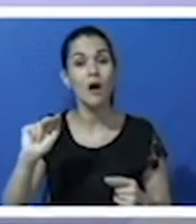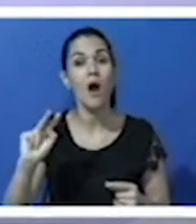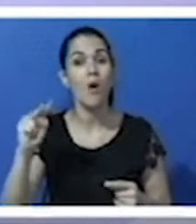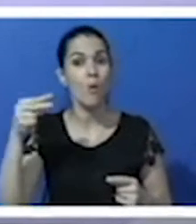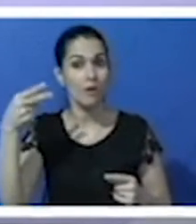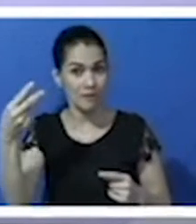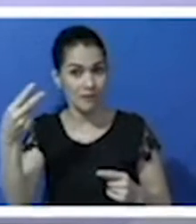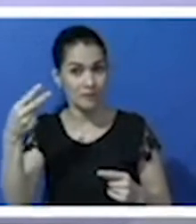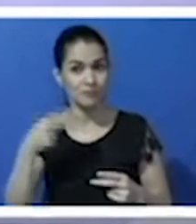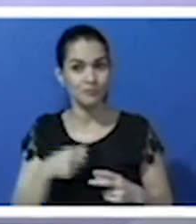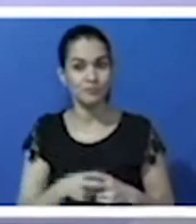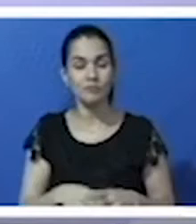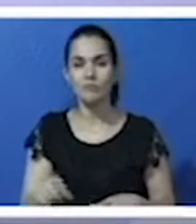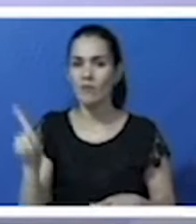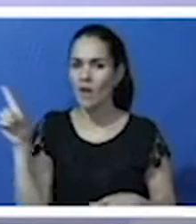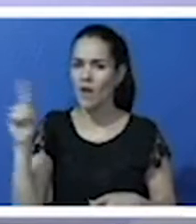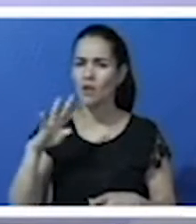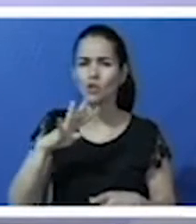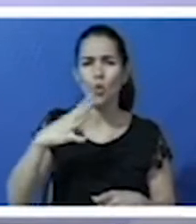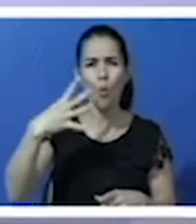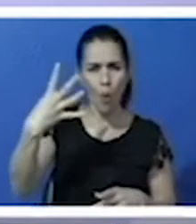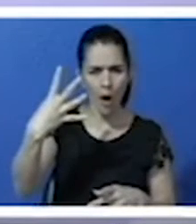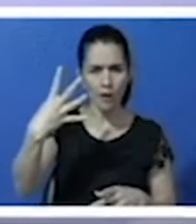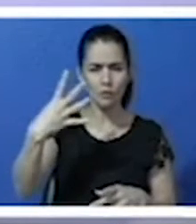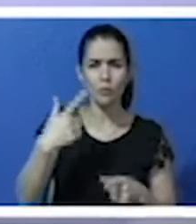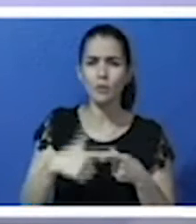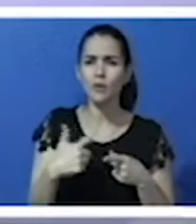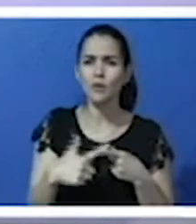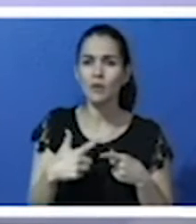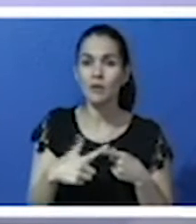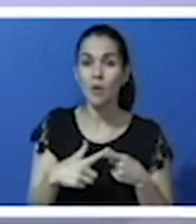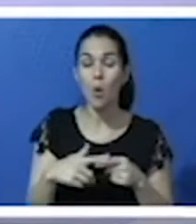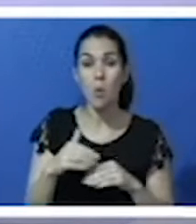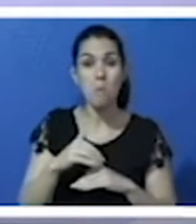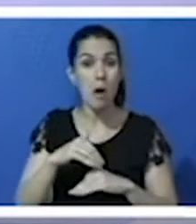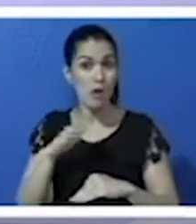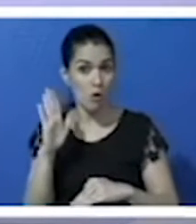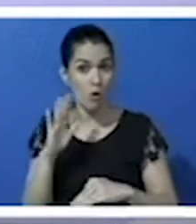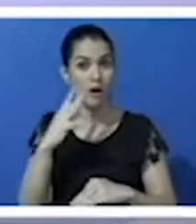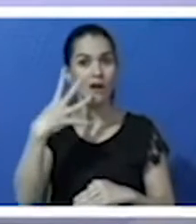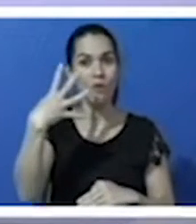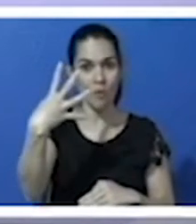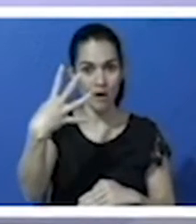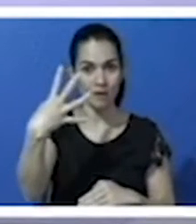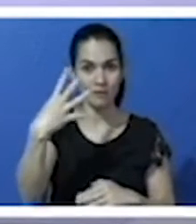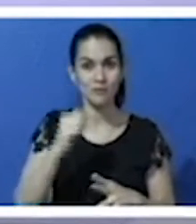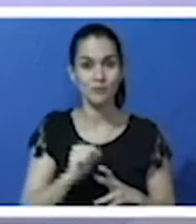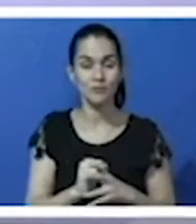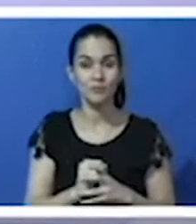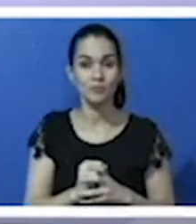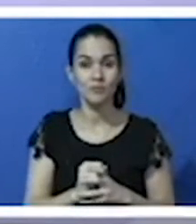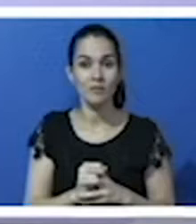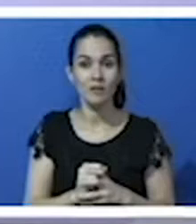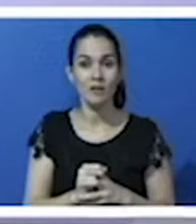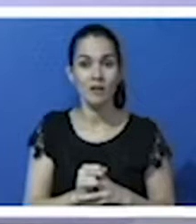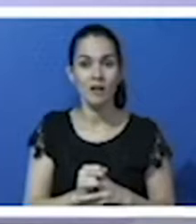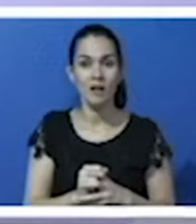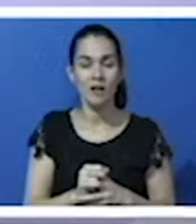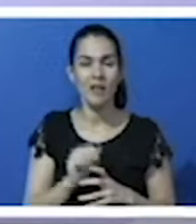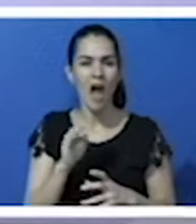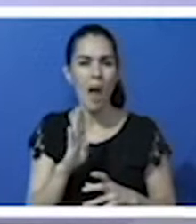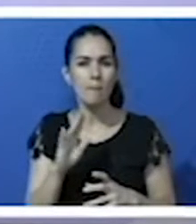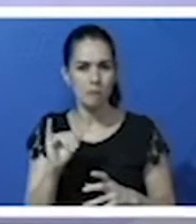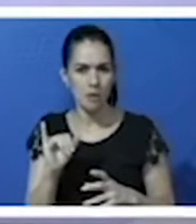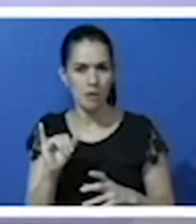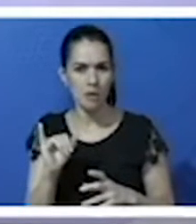Essa é uma equação do quarto grau, porque o maior expoente da letra é o 4. Na biquadrada, o jeitão dela